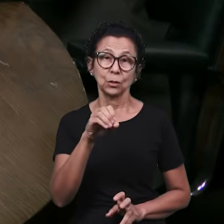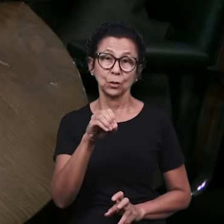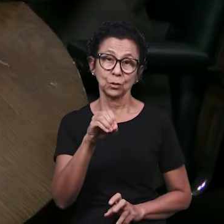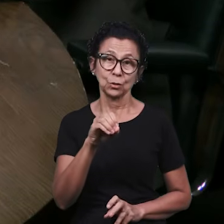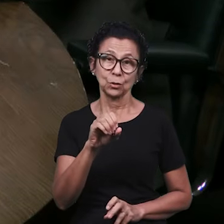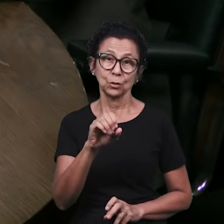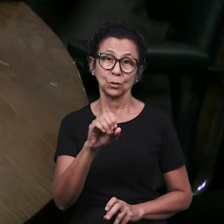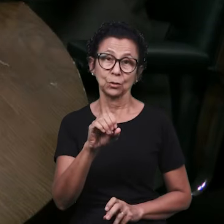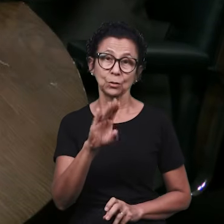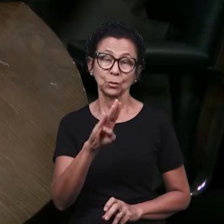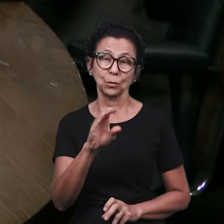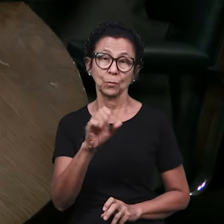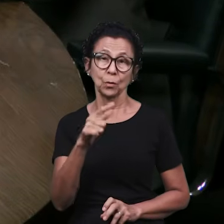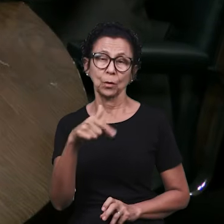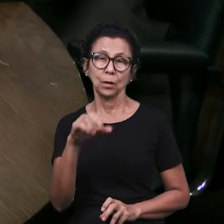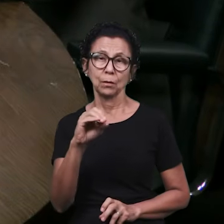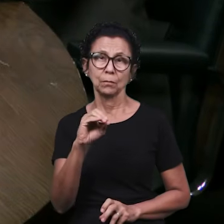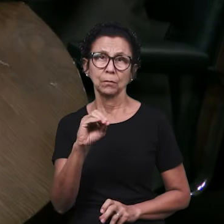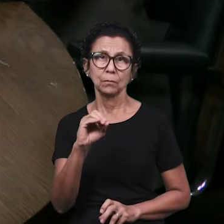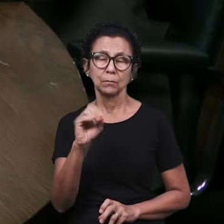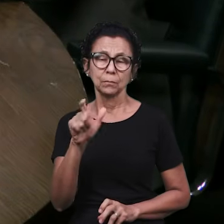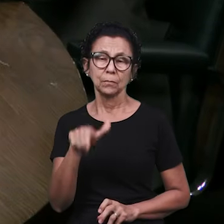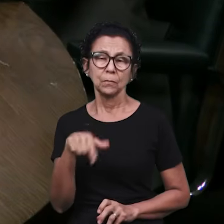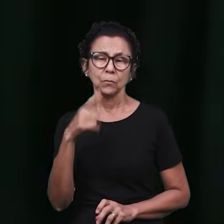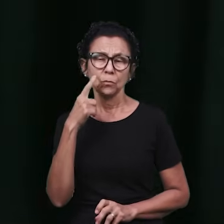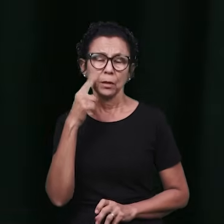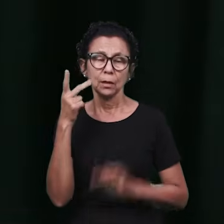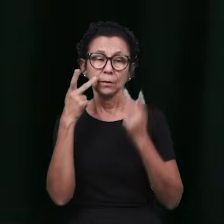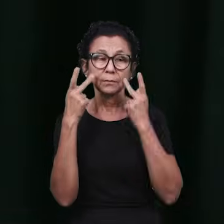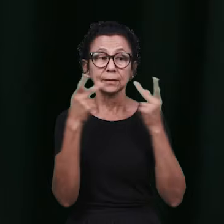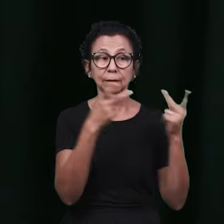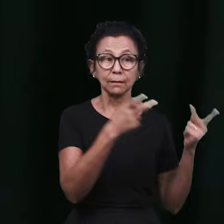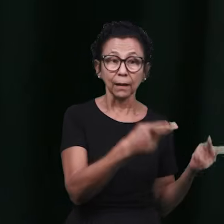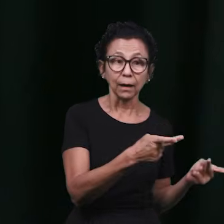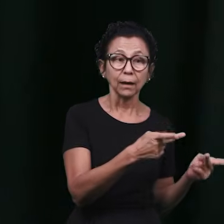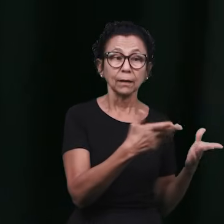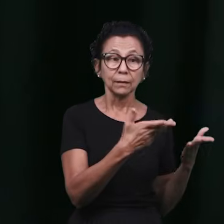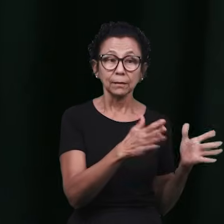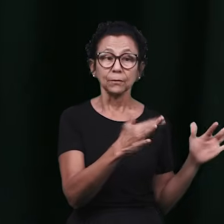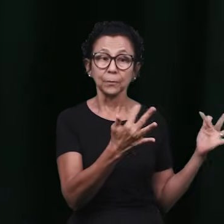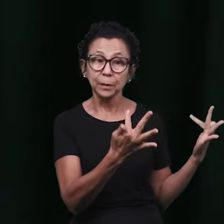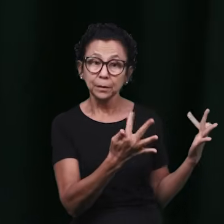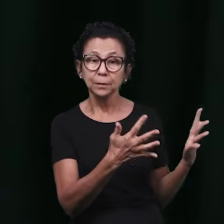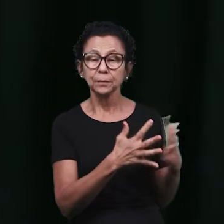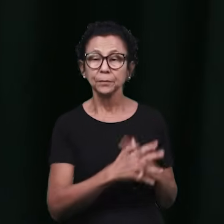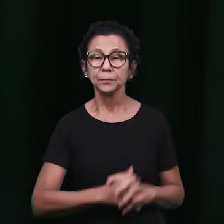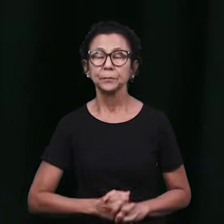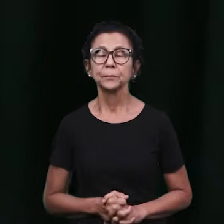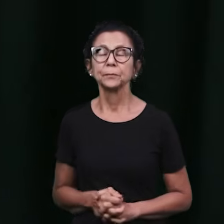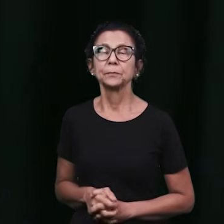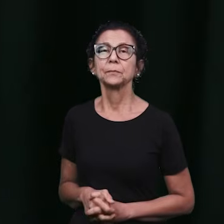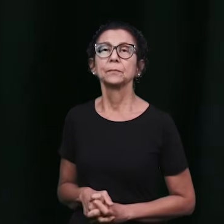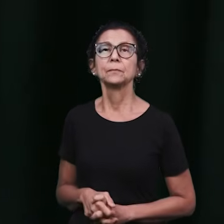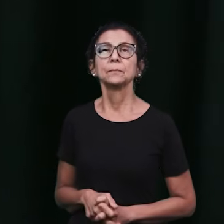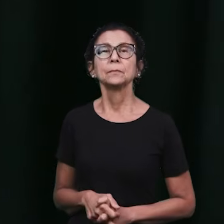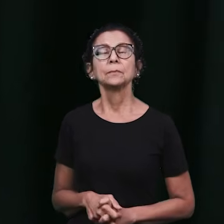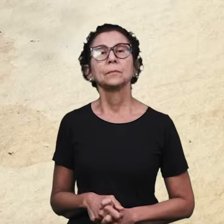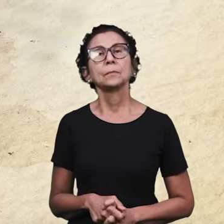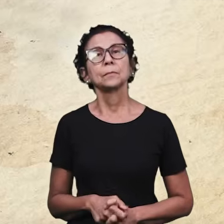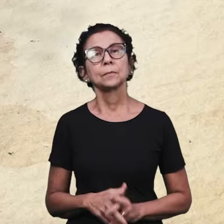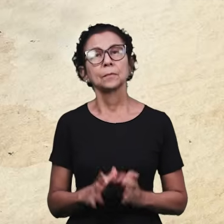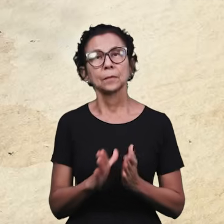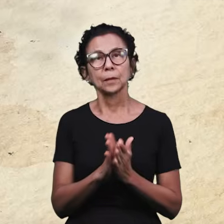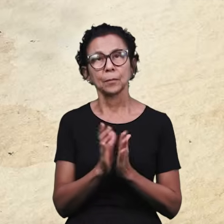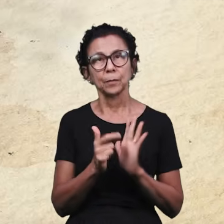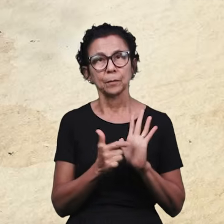em casa, né. Veja bem, vamos trazer um ensino aí. O que que diz a palavra? Se alguém